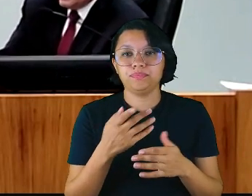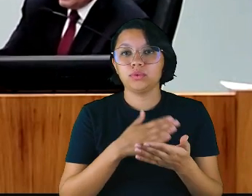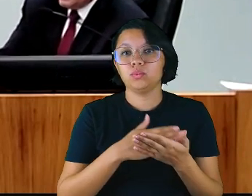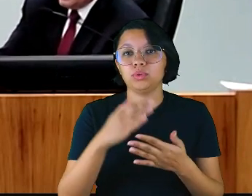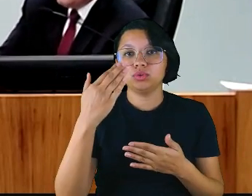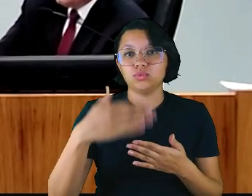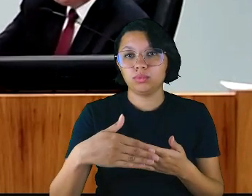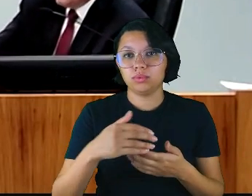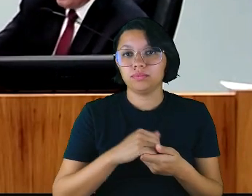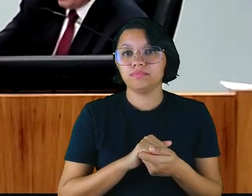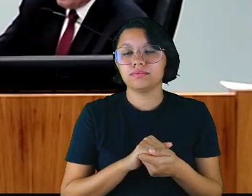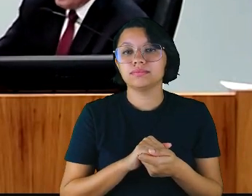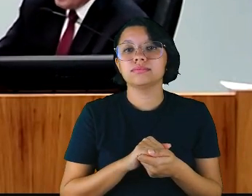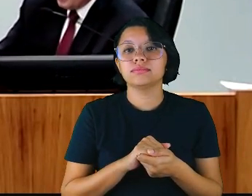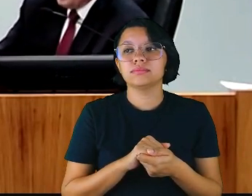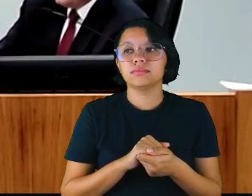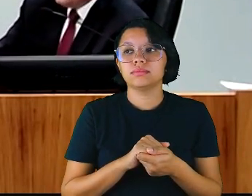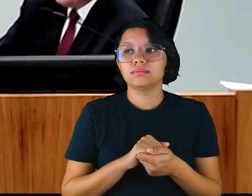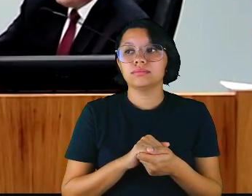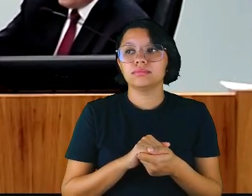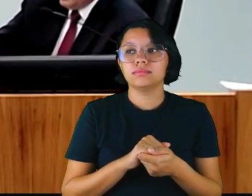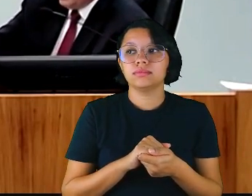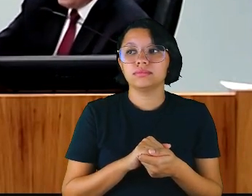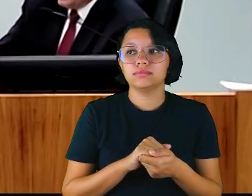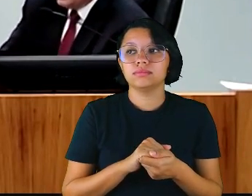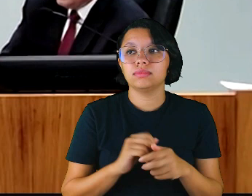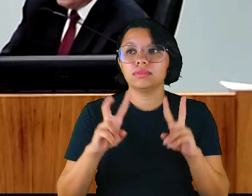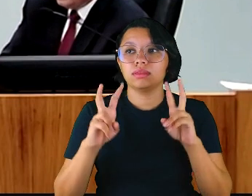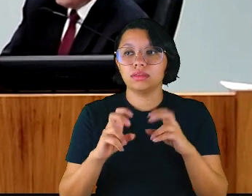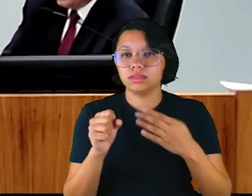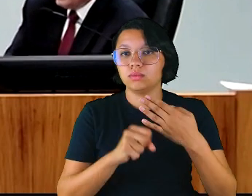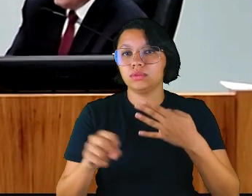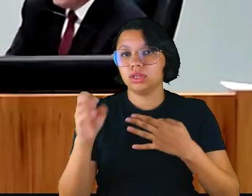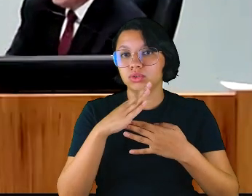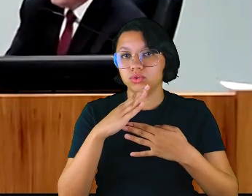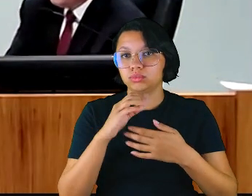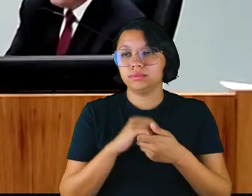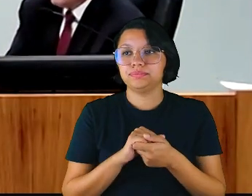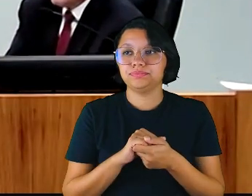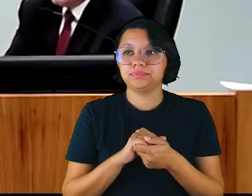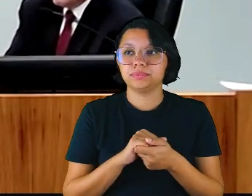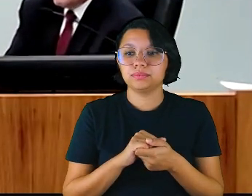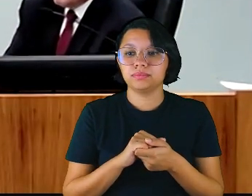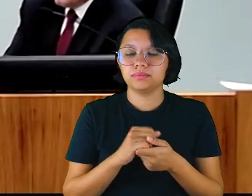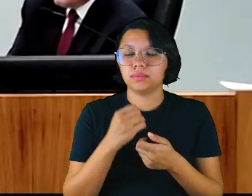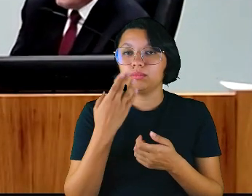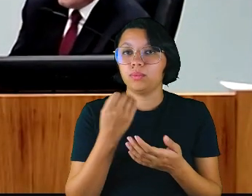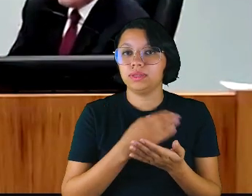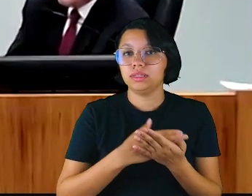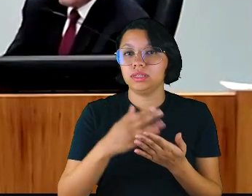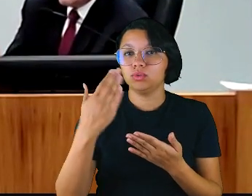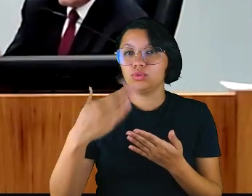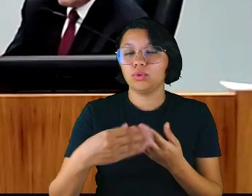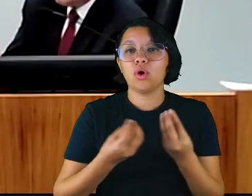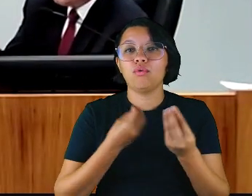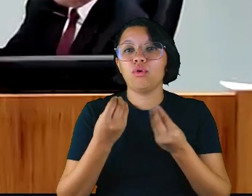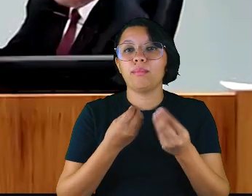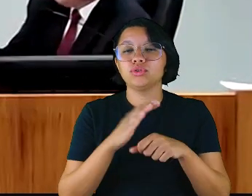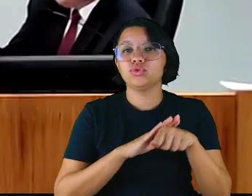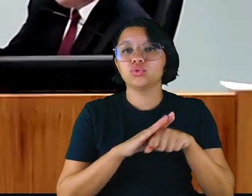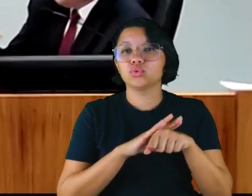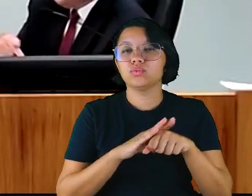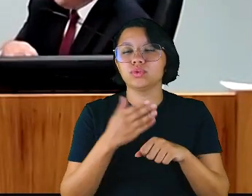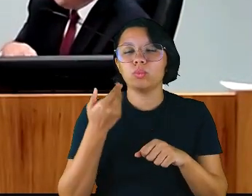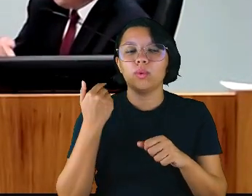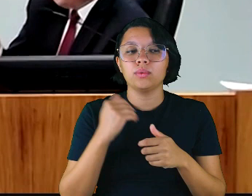né? O início de prova e a questão da súmula, né? Da presunção relativa. Bom, início de prova, na verdade, como a